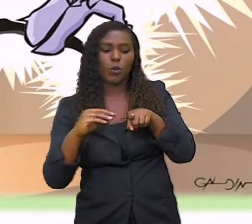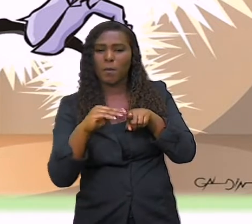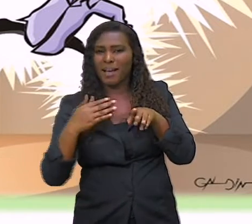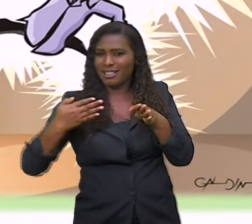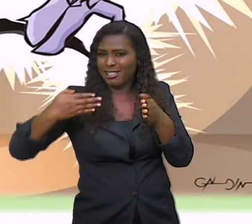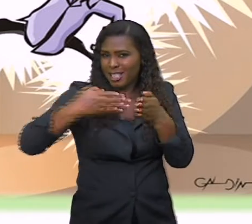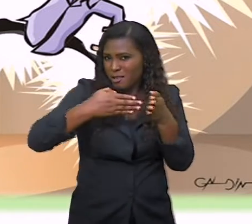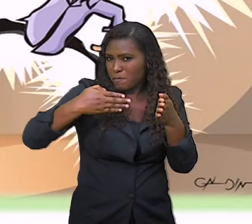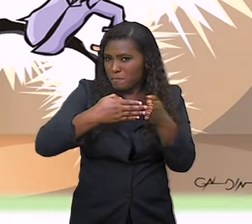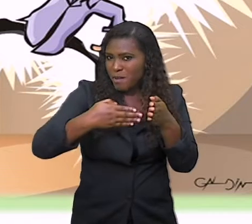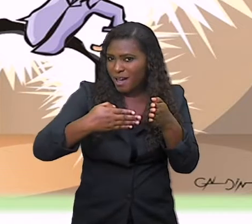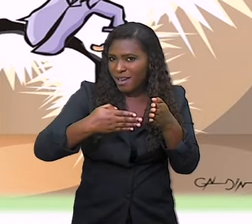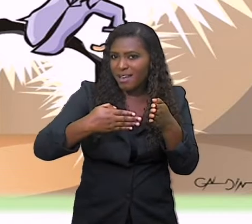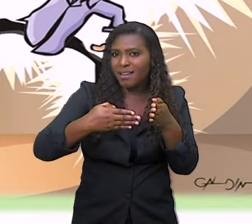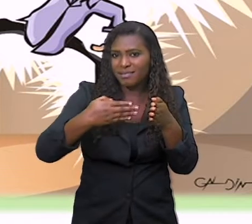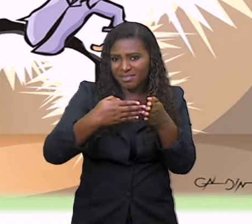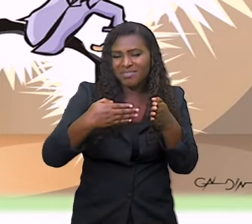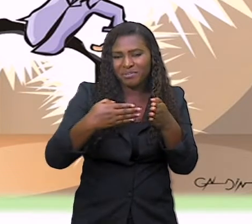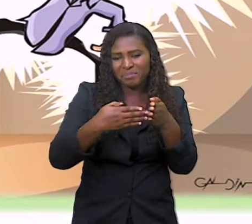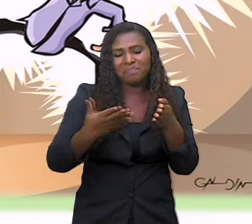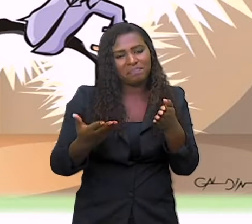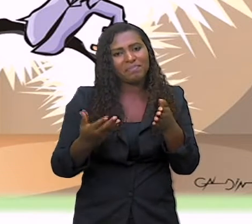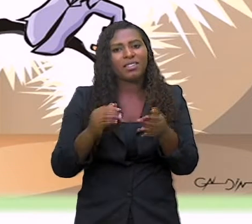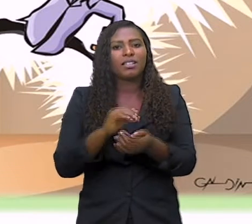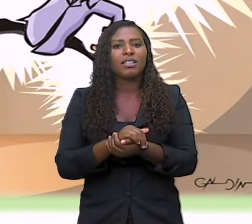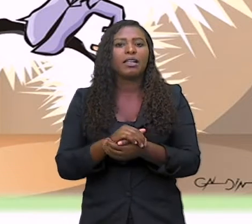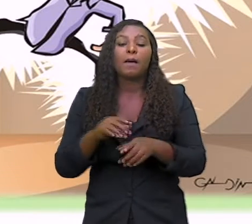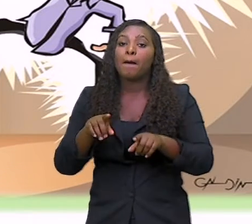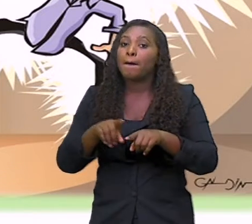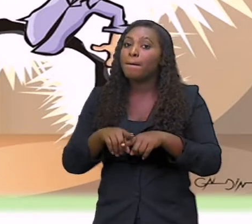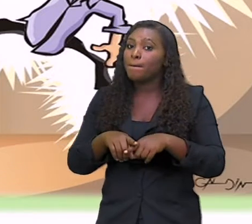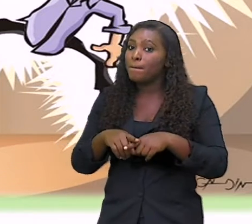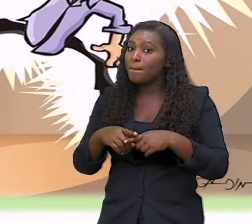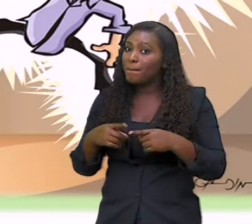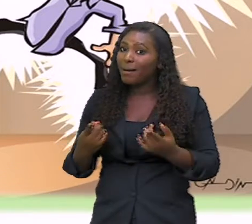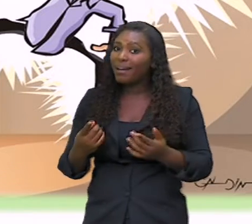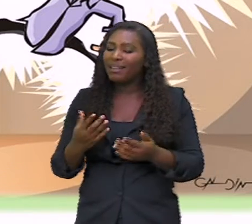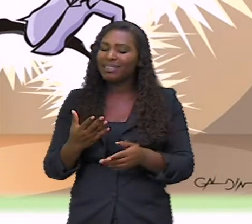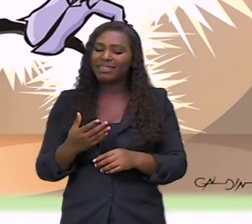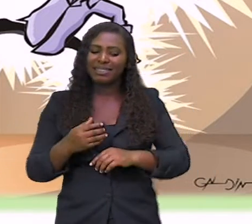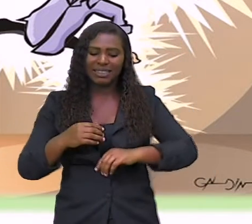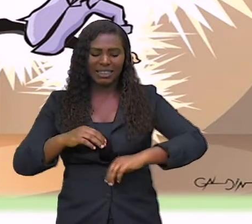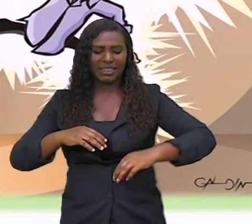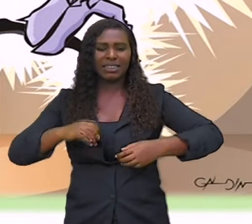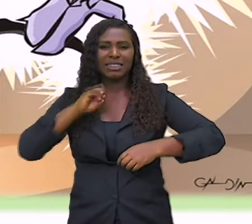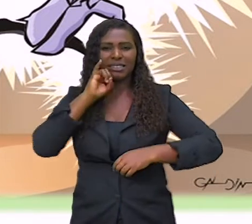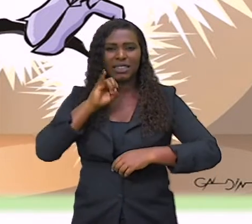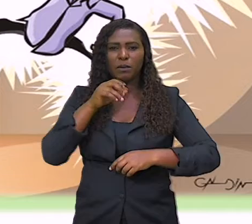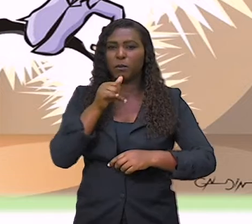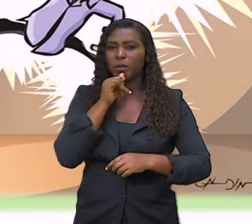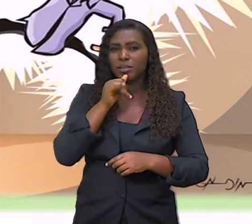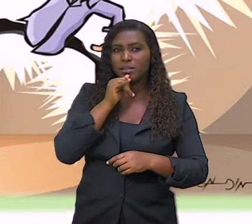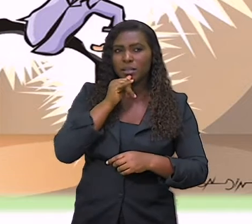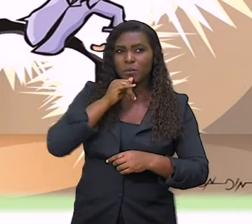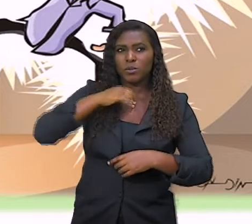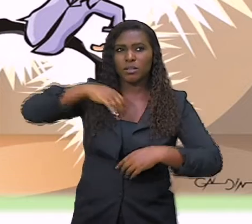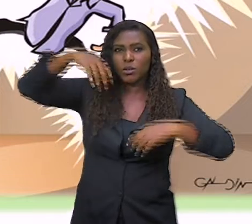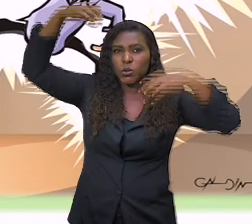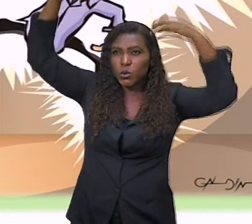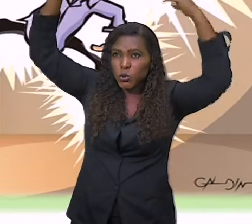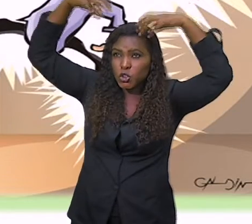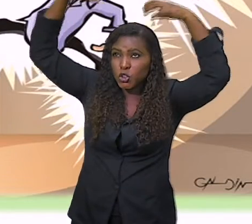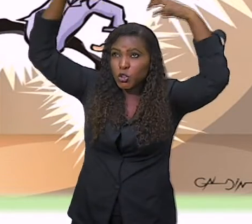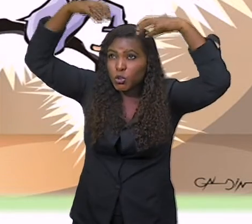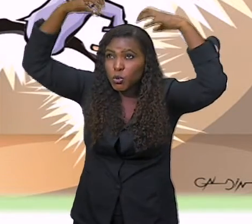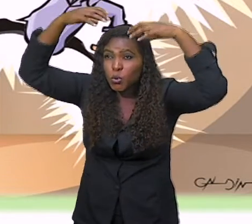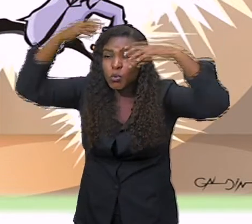solo. Já estar com a pele molhada, particularmente no ponto de contato com a rede elétrica ou